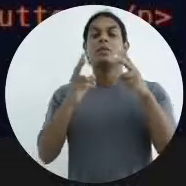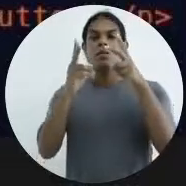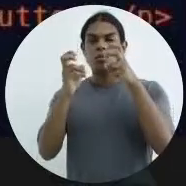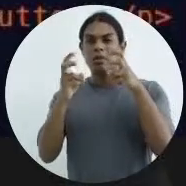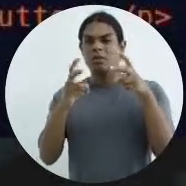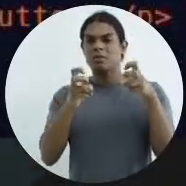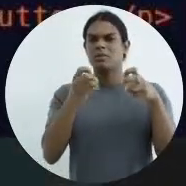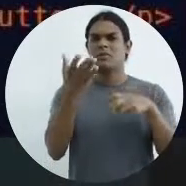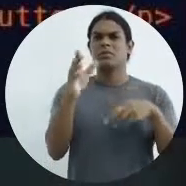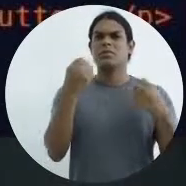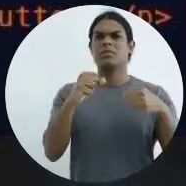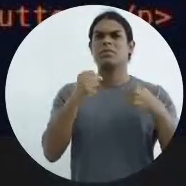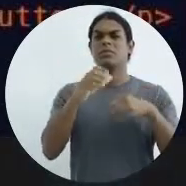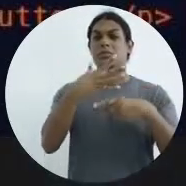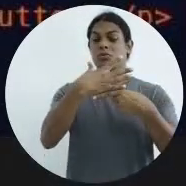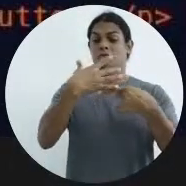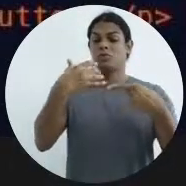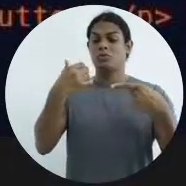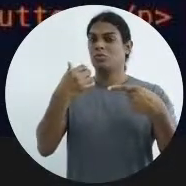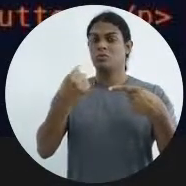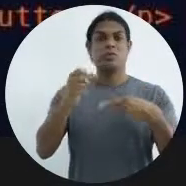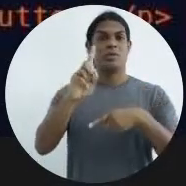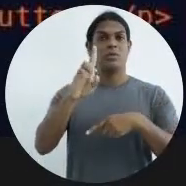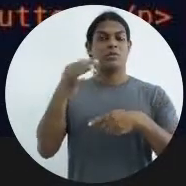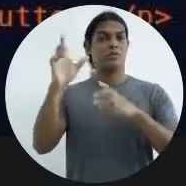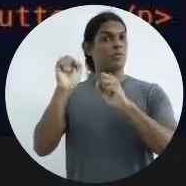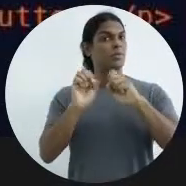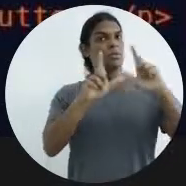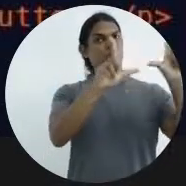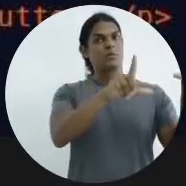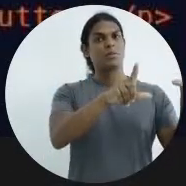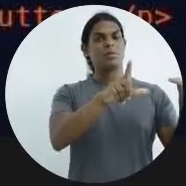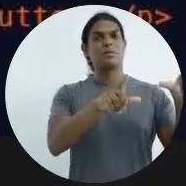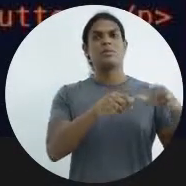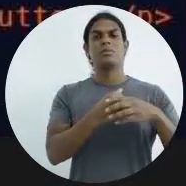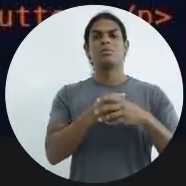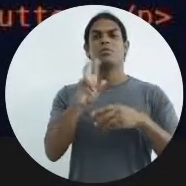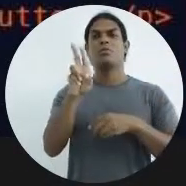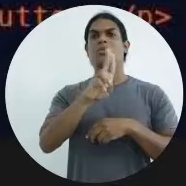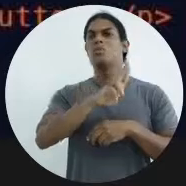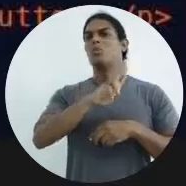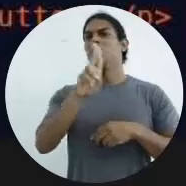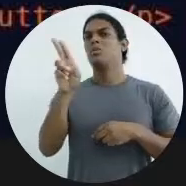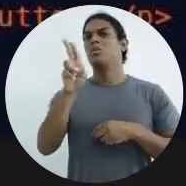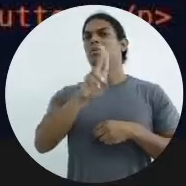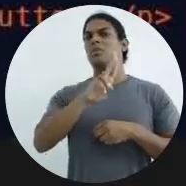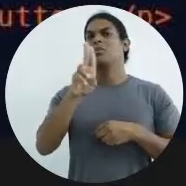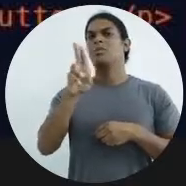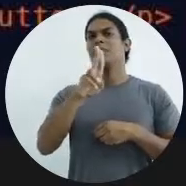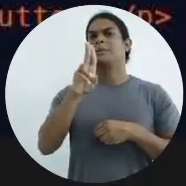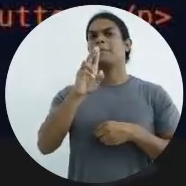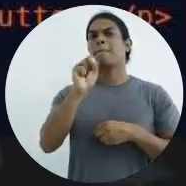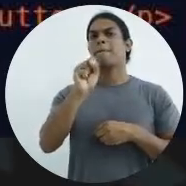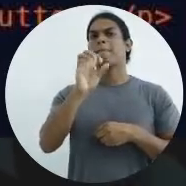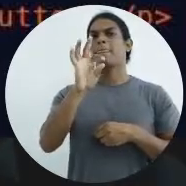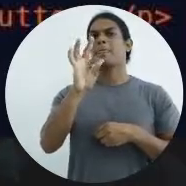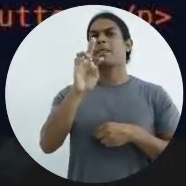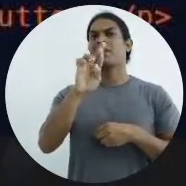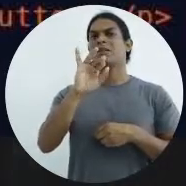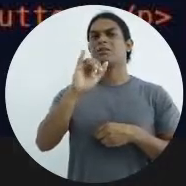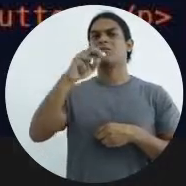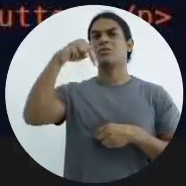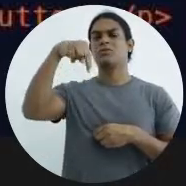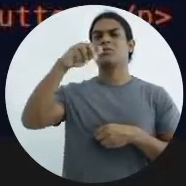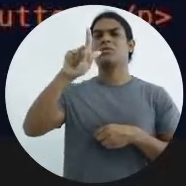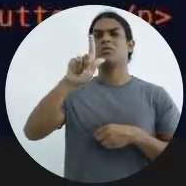tem que no slide, no nomezinho, no string verde, no texto